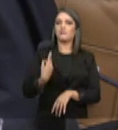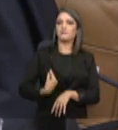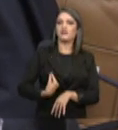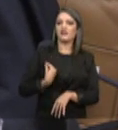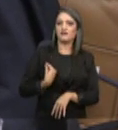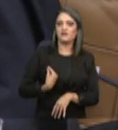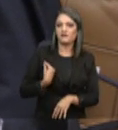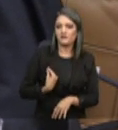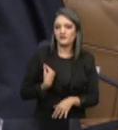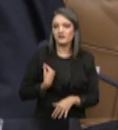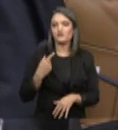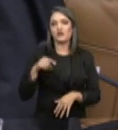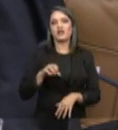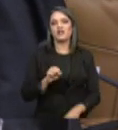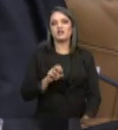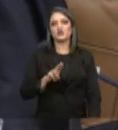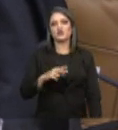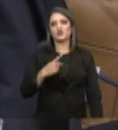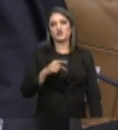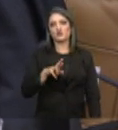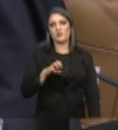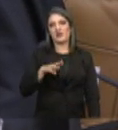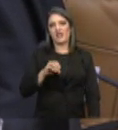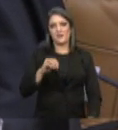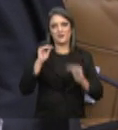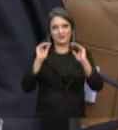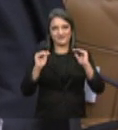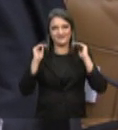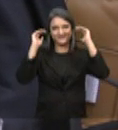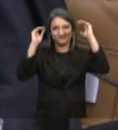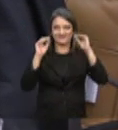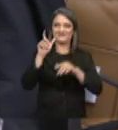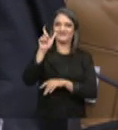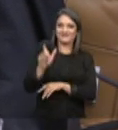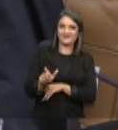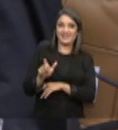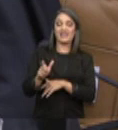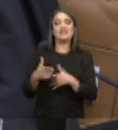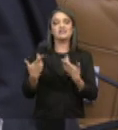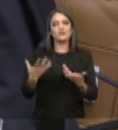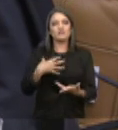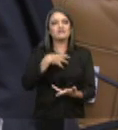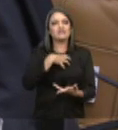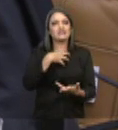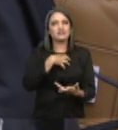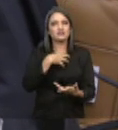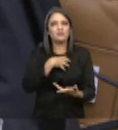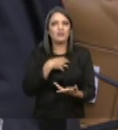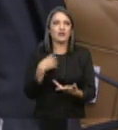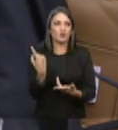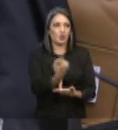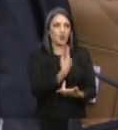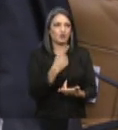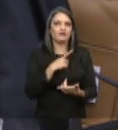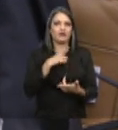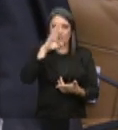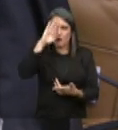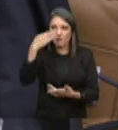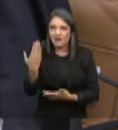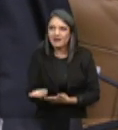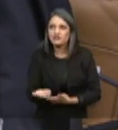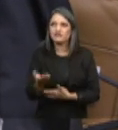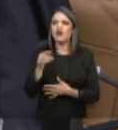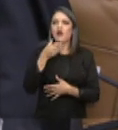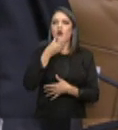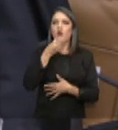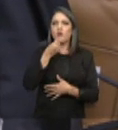é Rui Barbosa a comunhão dos sentimentos que homenageia o patrono do Senado e dos